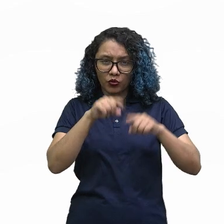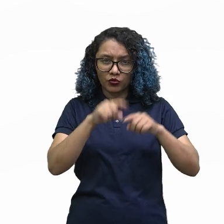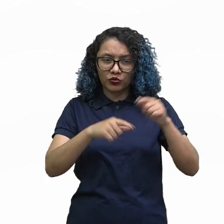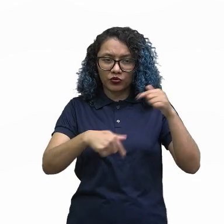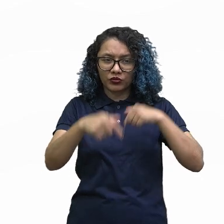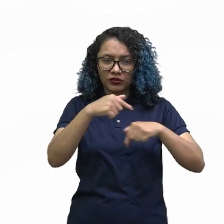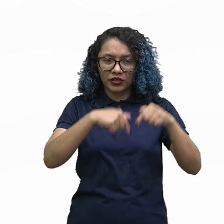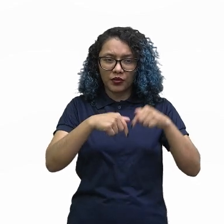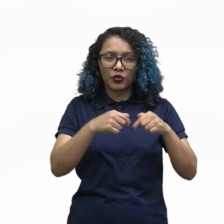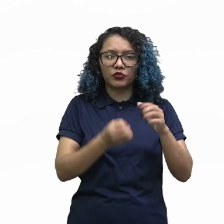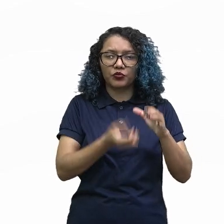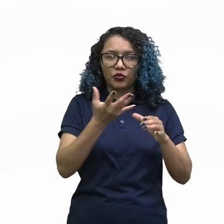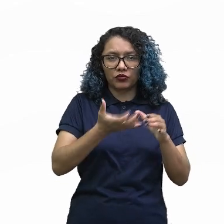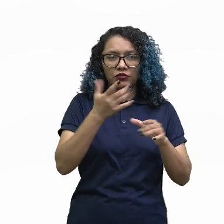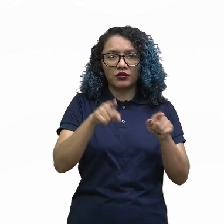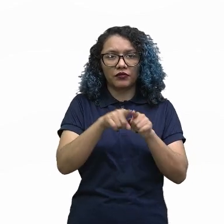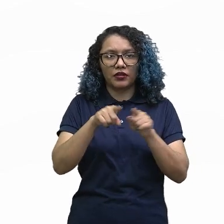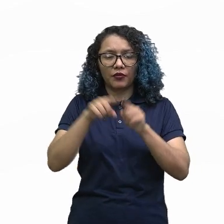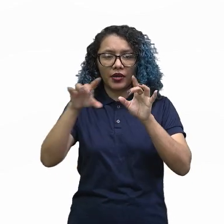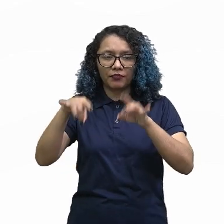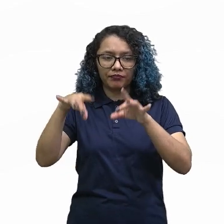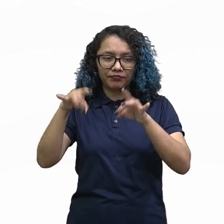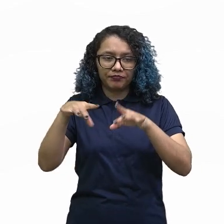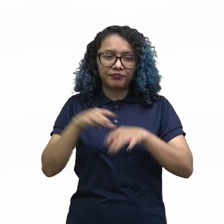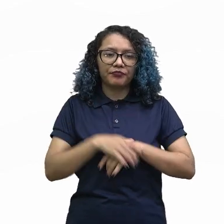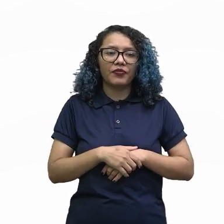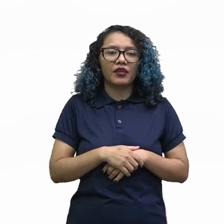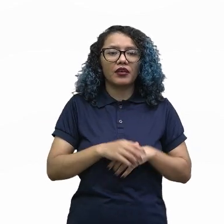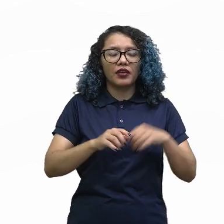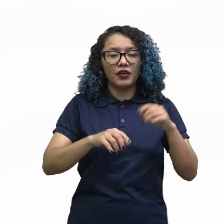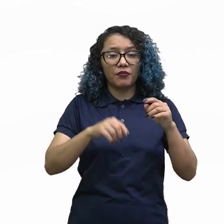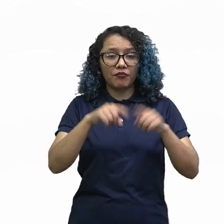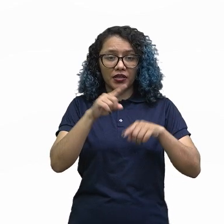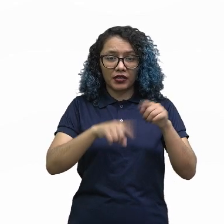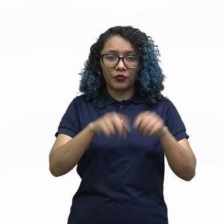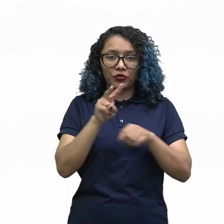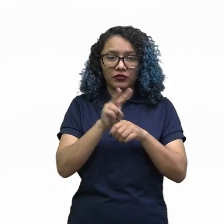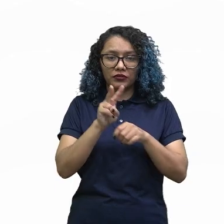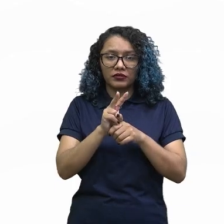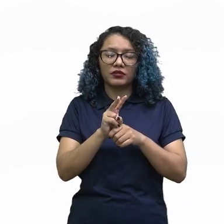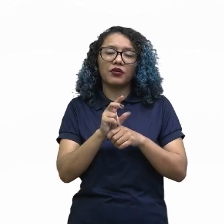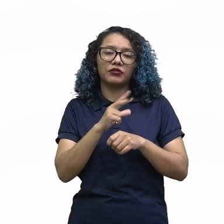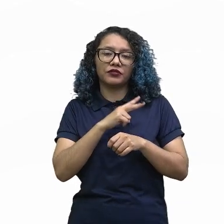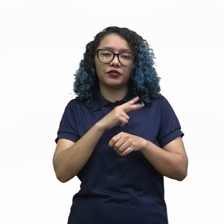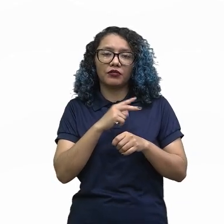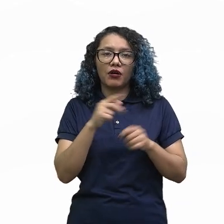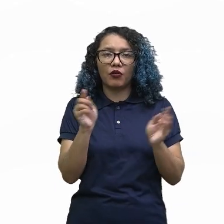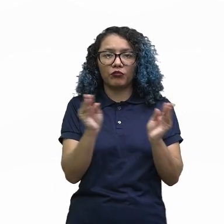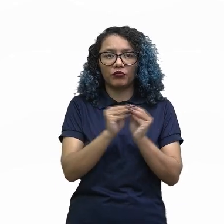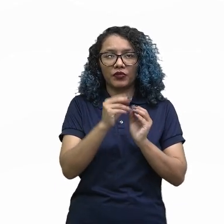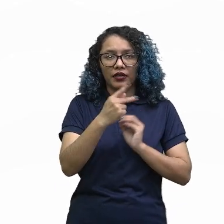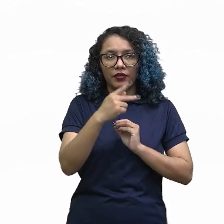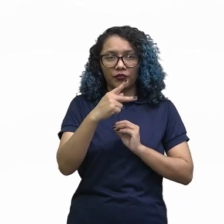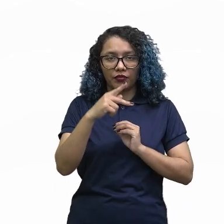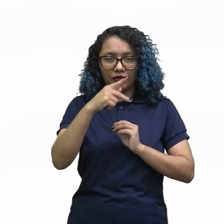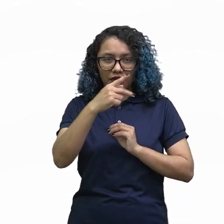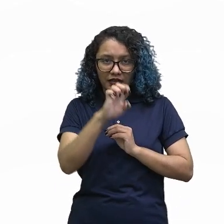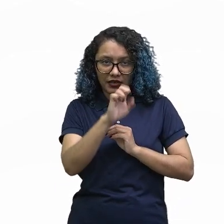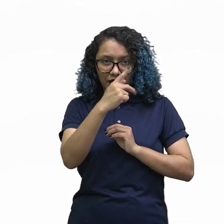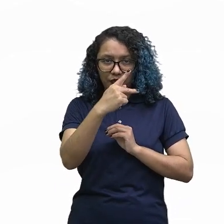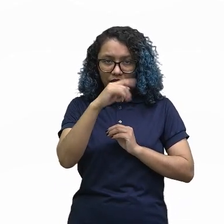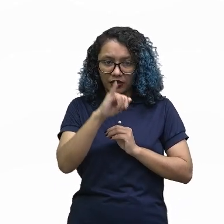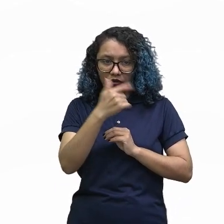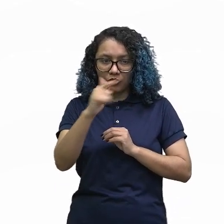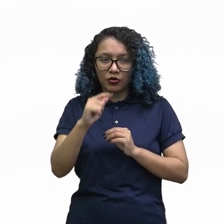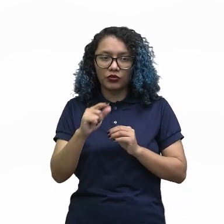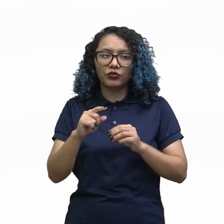produção e descarte de produtos químicos e equipamento de proteção individual, que é o EPI, e o equipamento